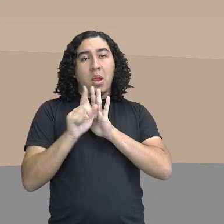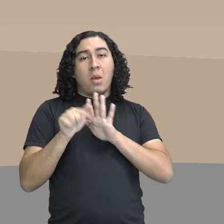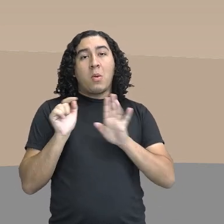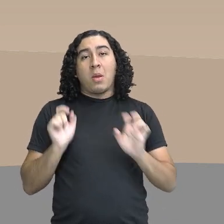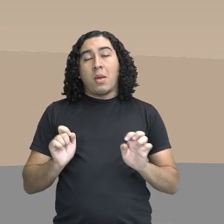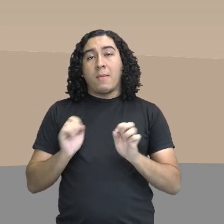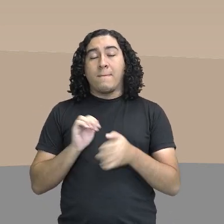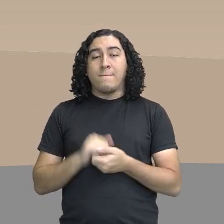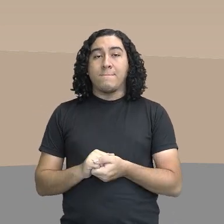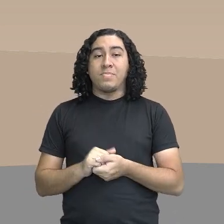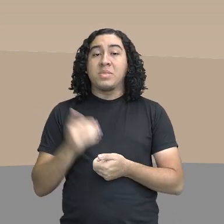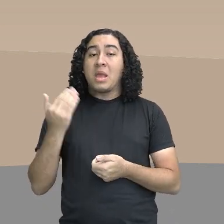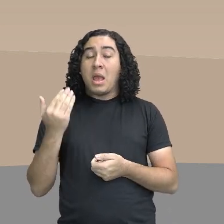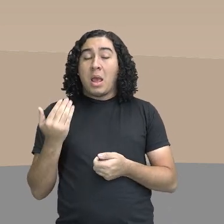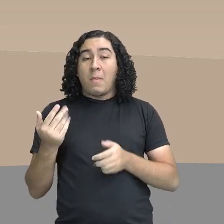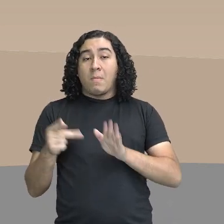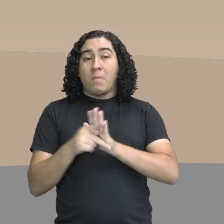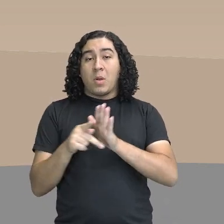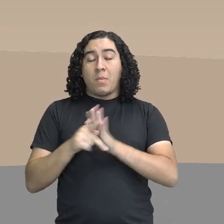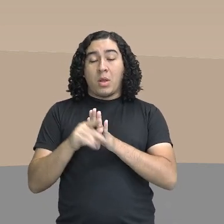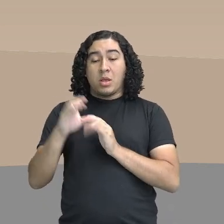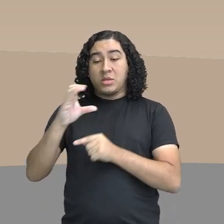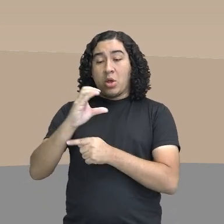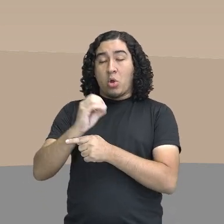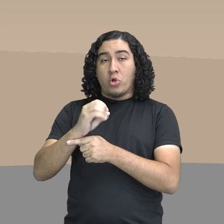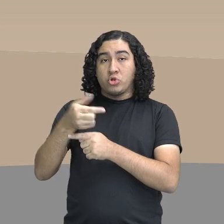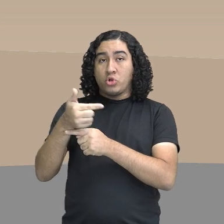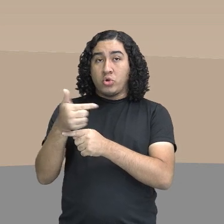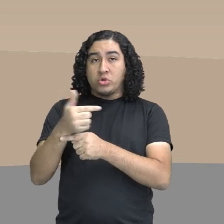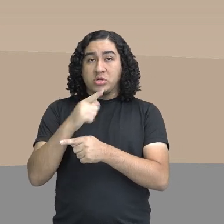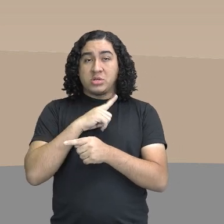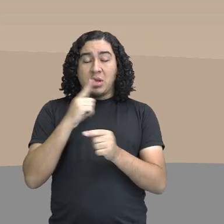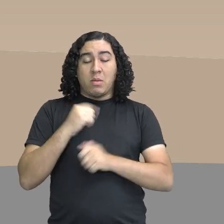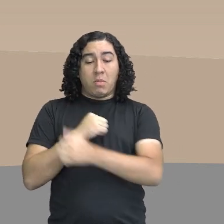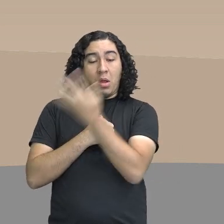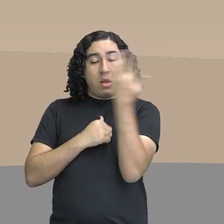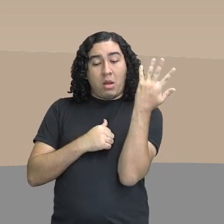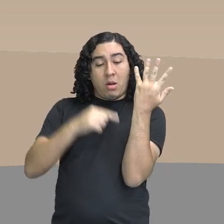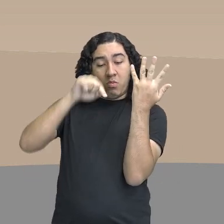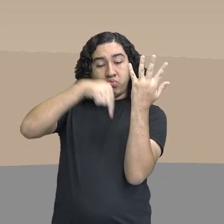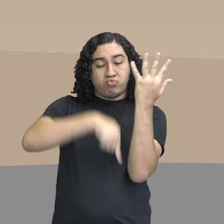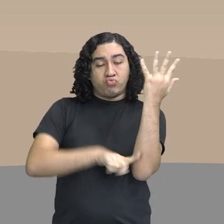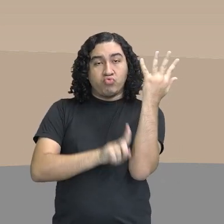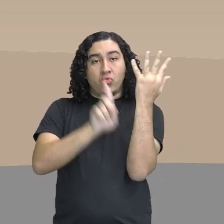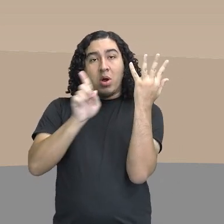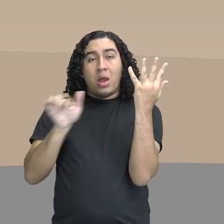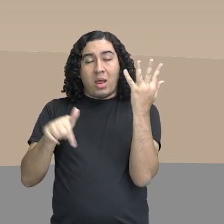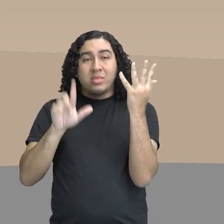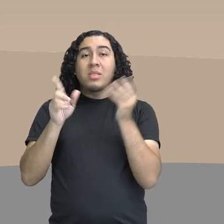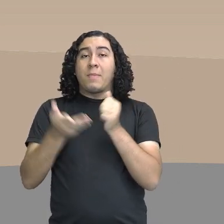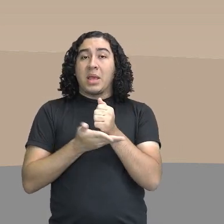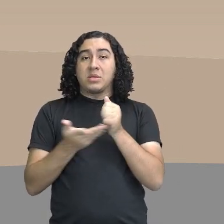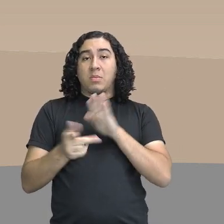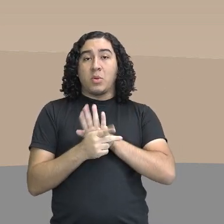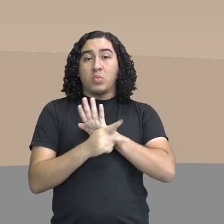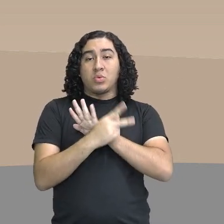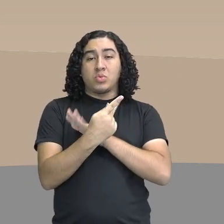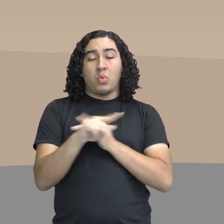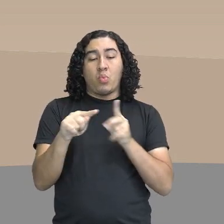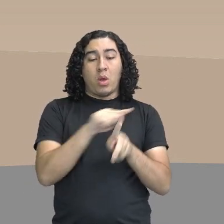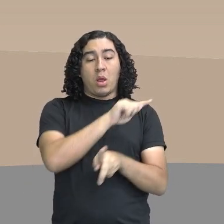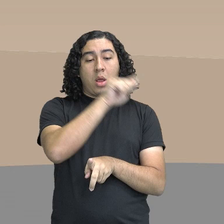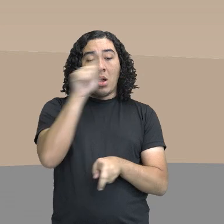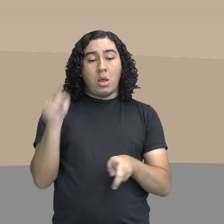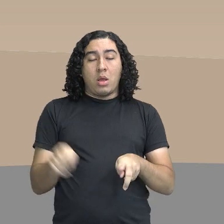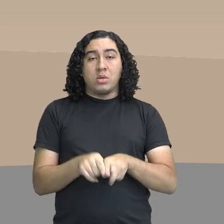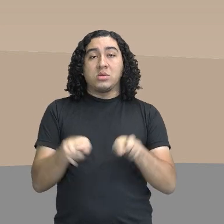base alimentar. O carbono, fixado pela fotossíntese, é a base dessa cadeia, né? E também ocorre um processo